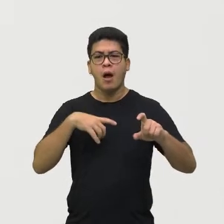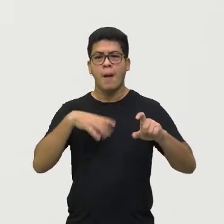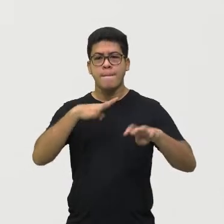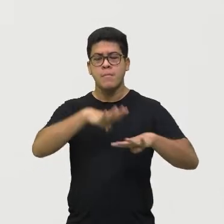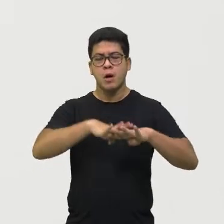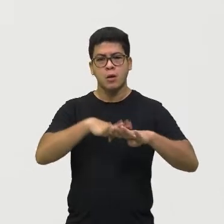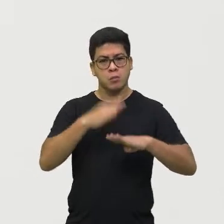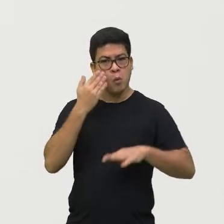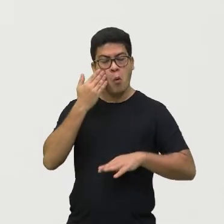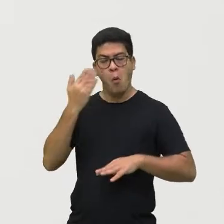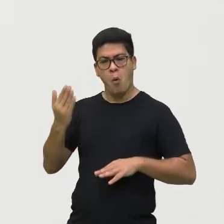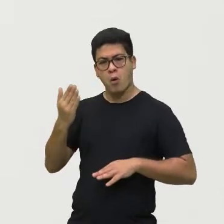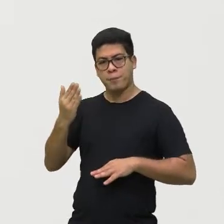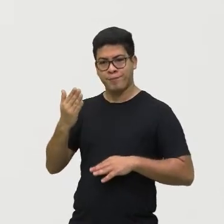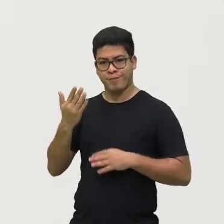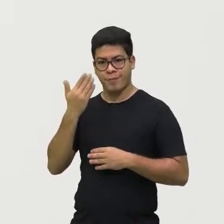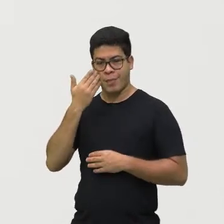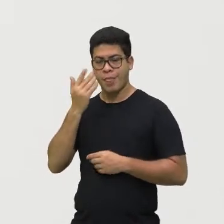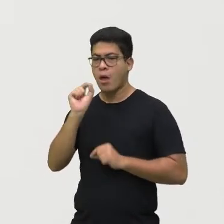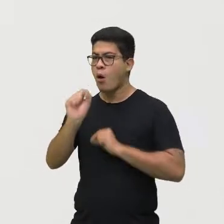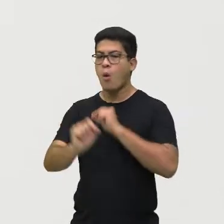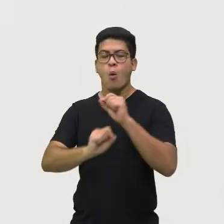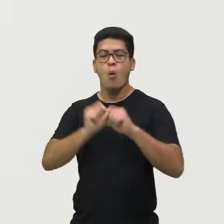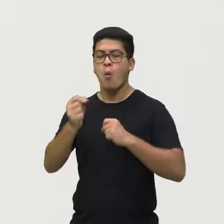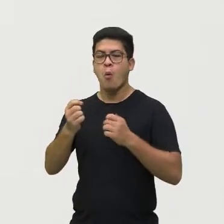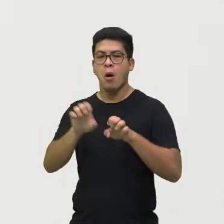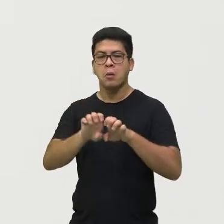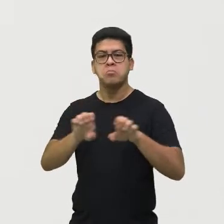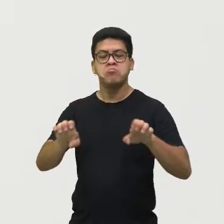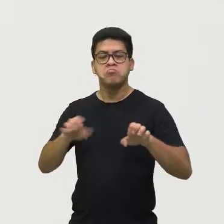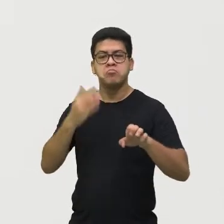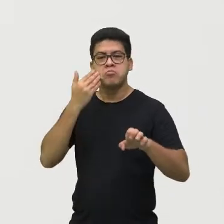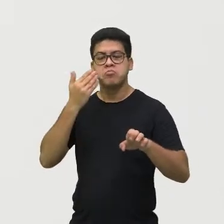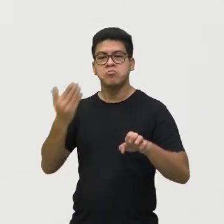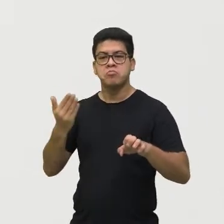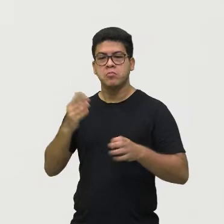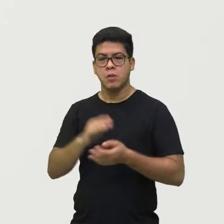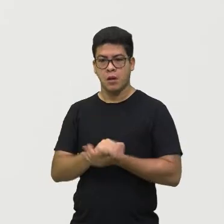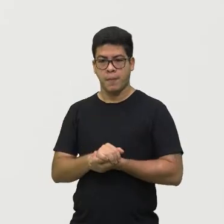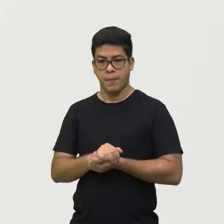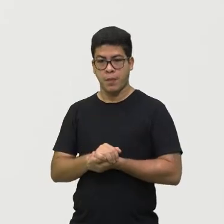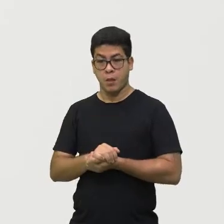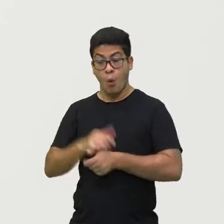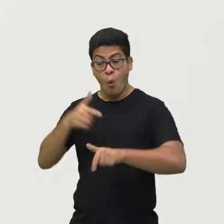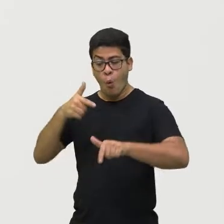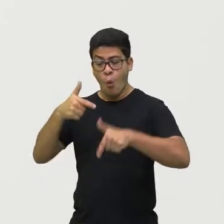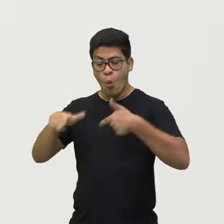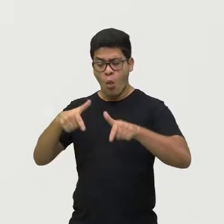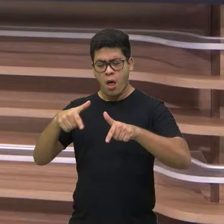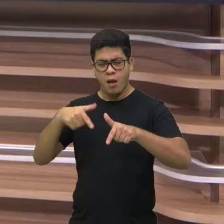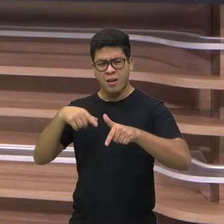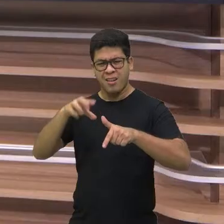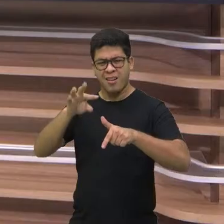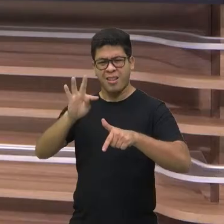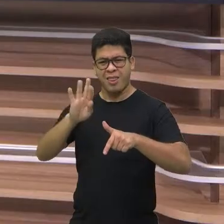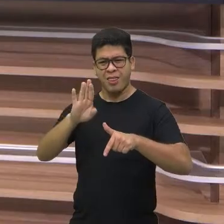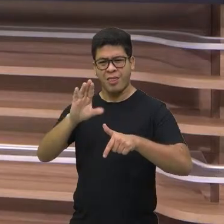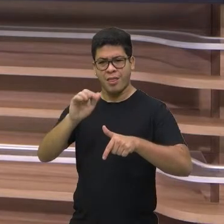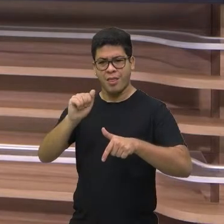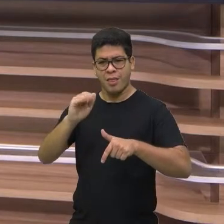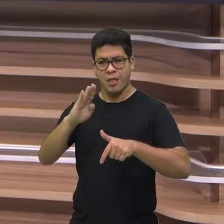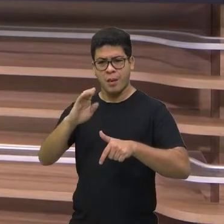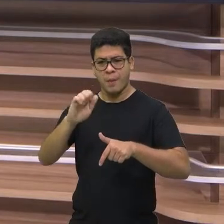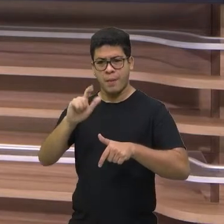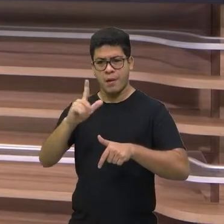vai observar, né, aí qual é a expressão do trabalho, como é que se calcula o trabalho, né, da força elétrica,